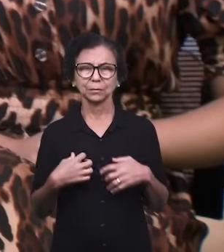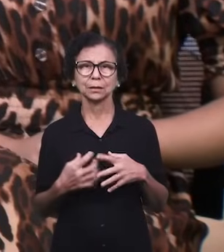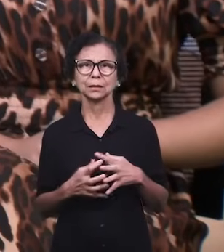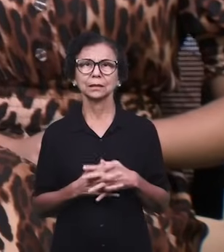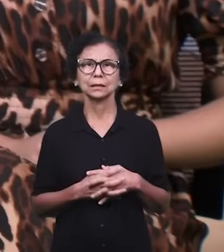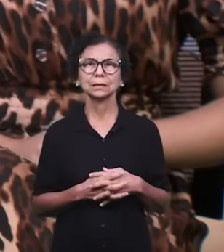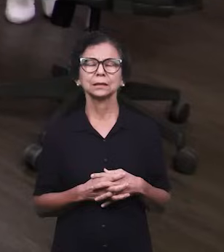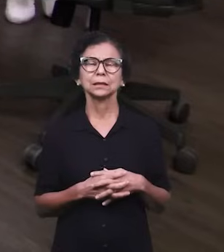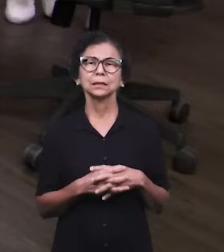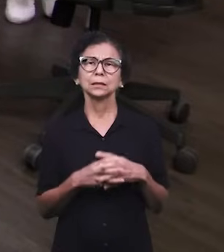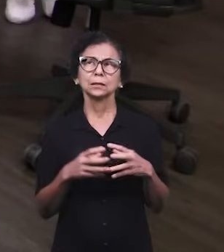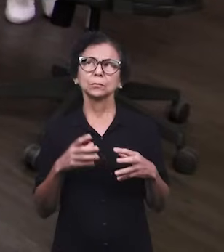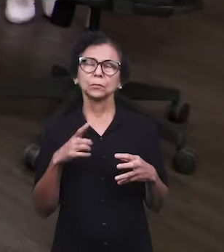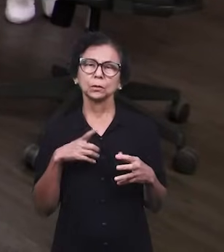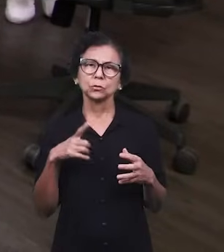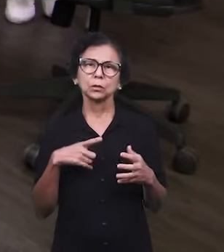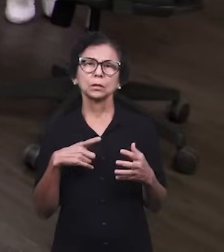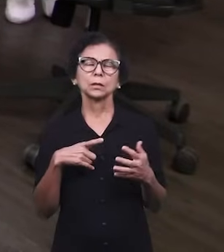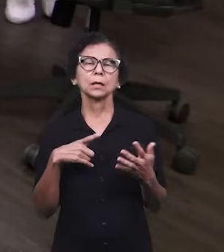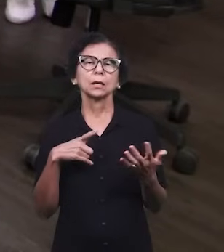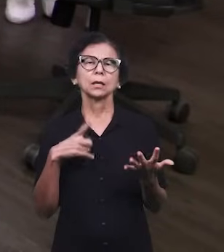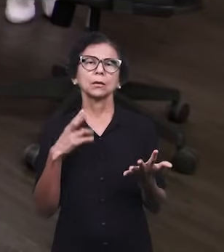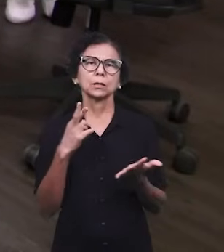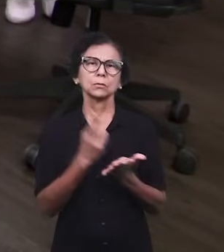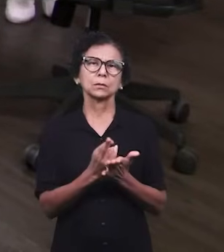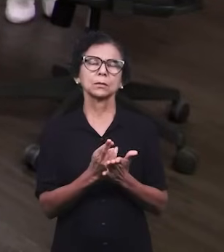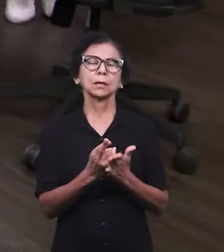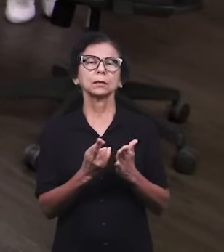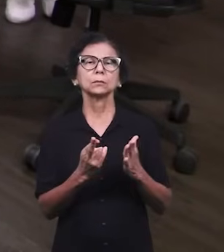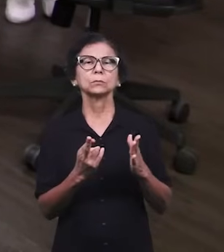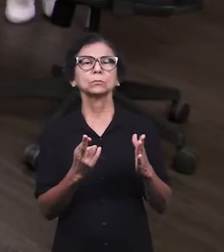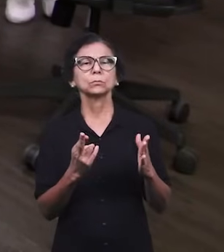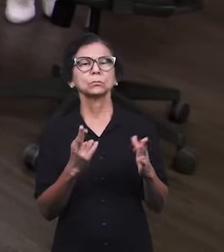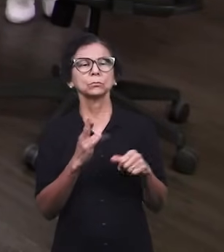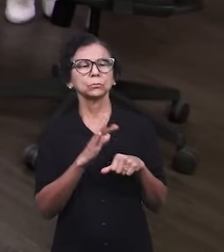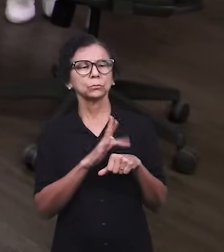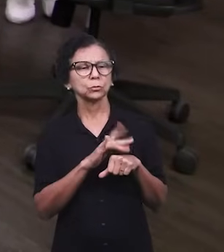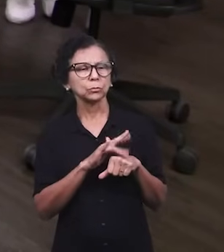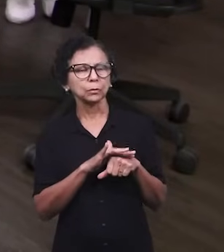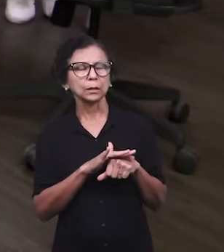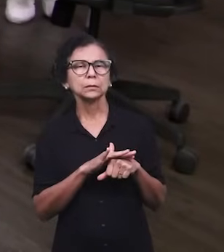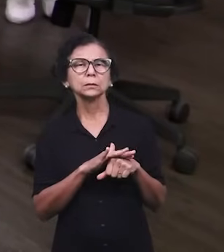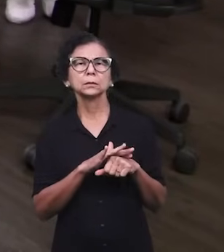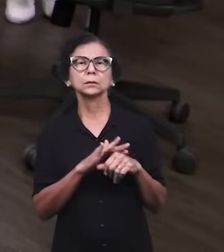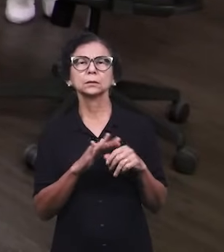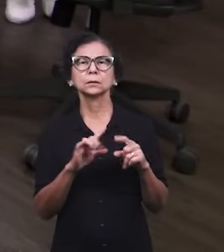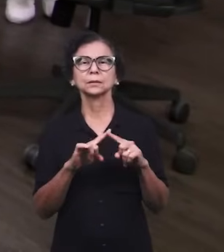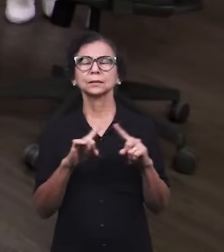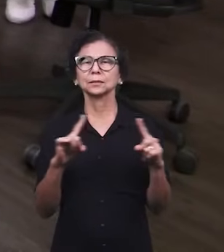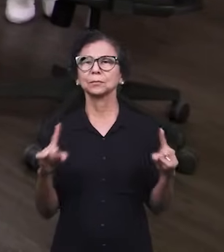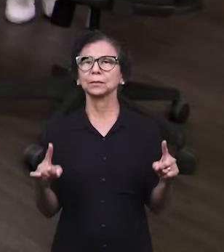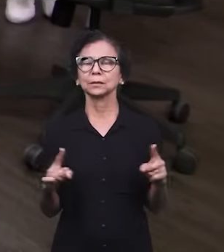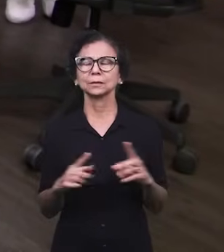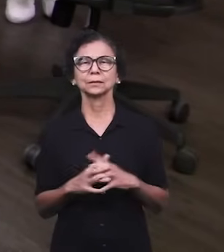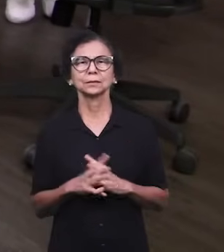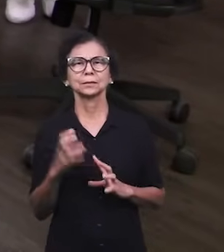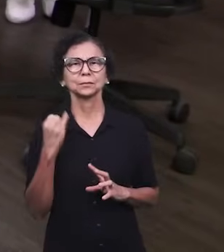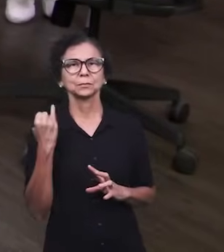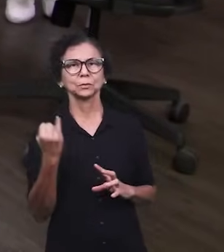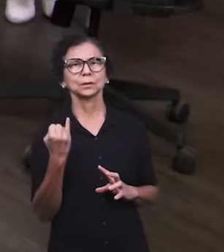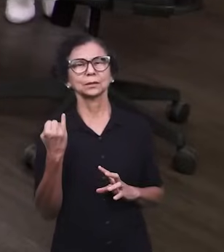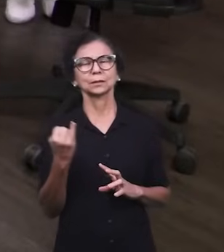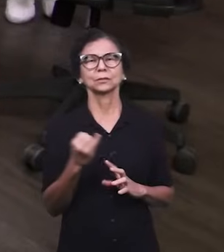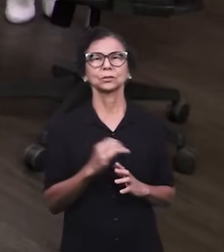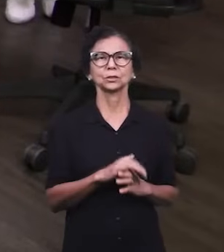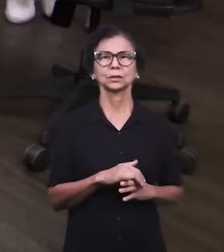todo o prognóstico médico, mas você vai e recebe oração, porque você não abre mão de